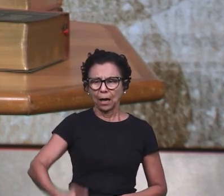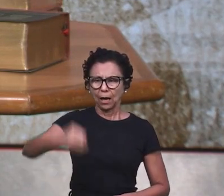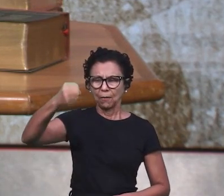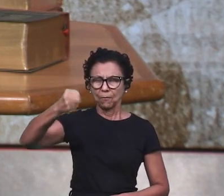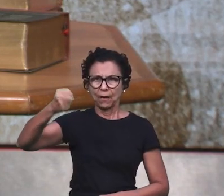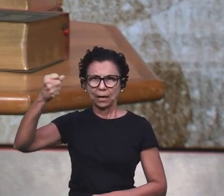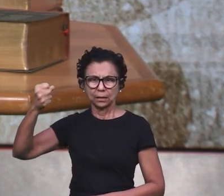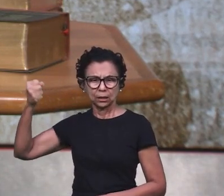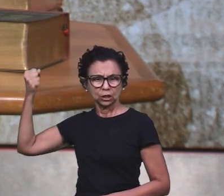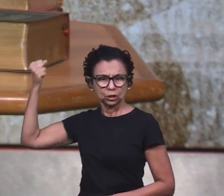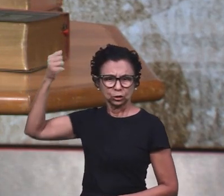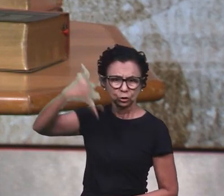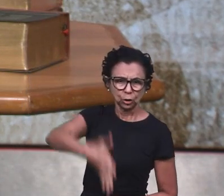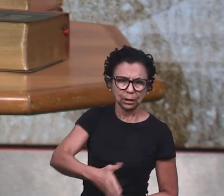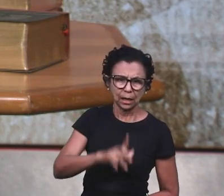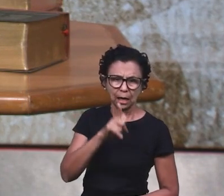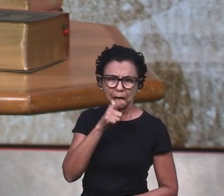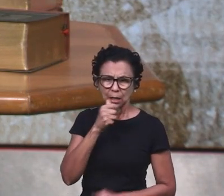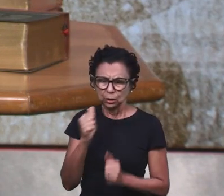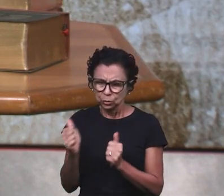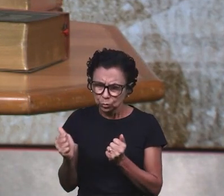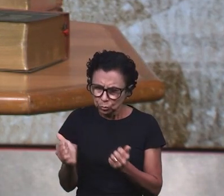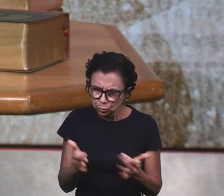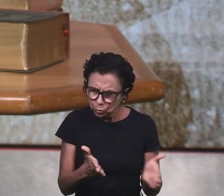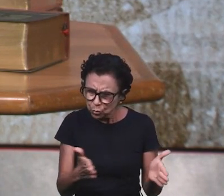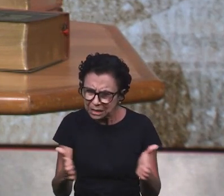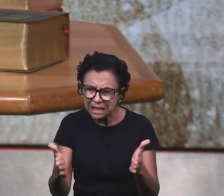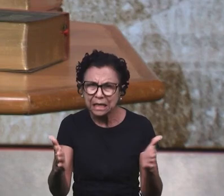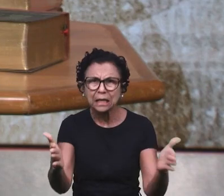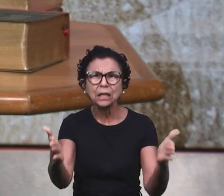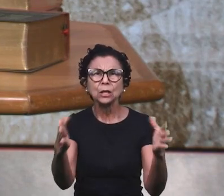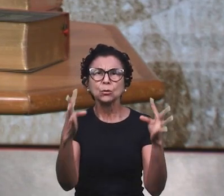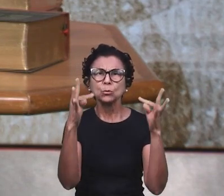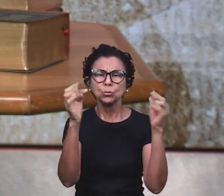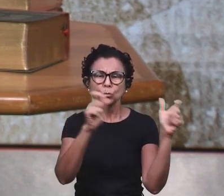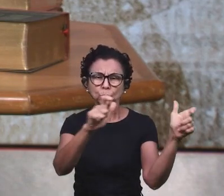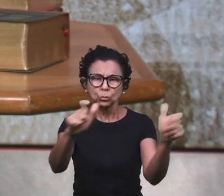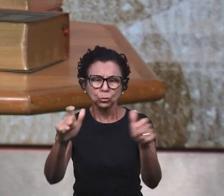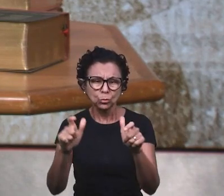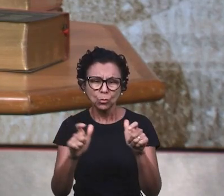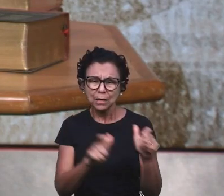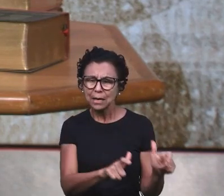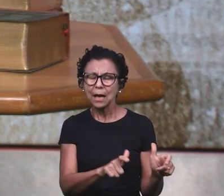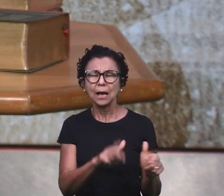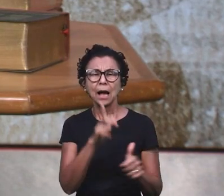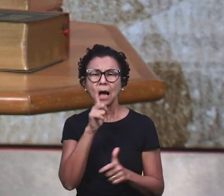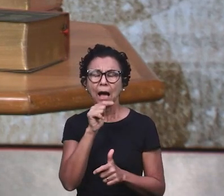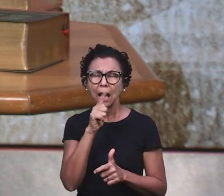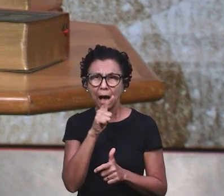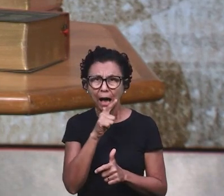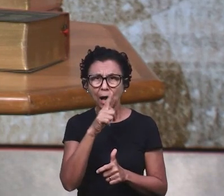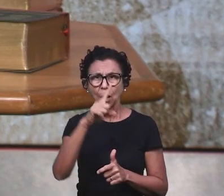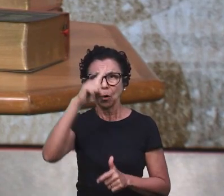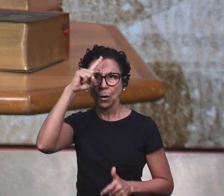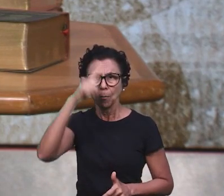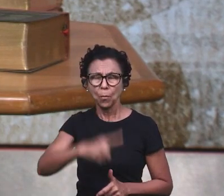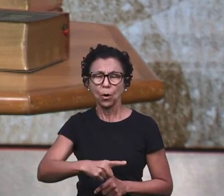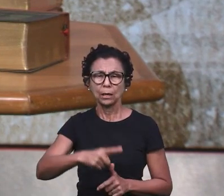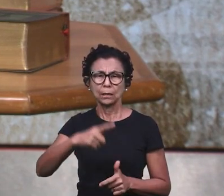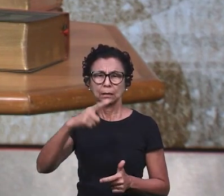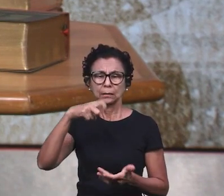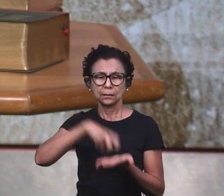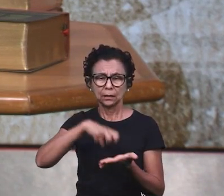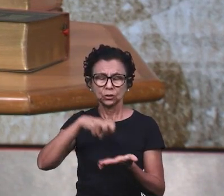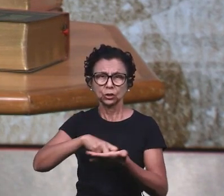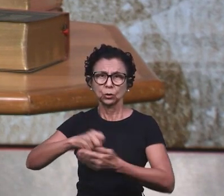e sobre os rios e sobre os tanques, e faze subir rãs sobre a terra do Egito.